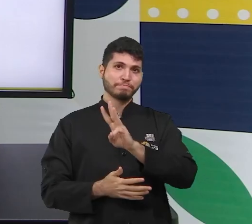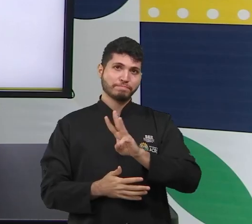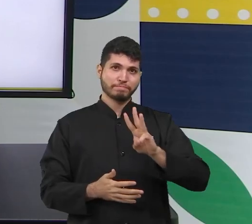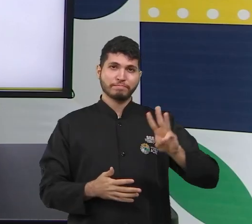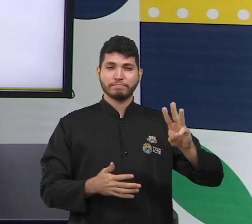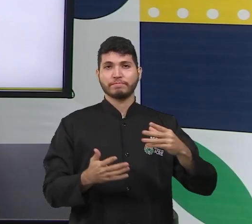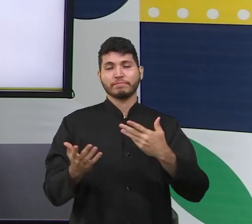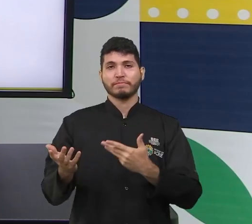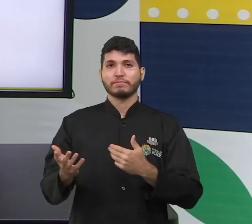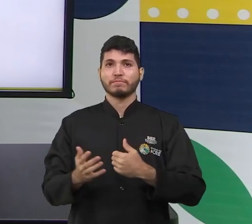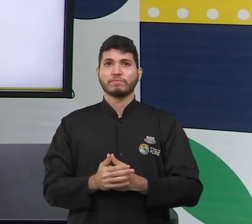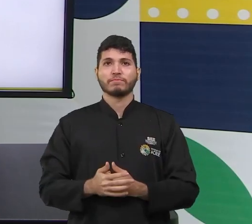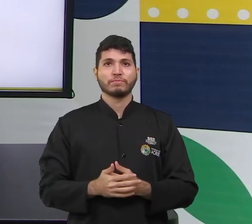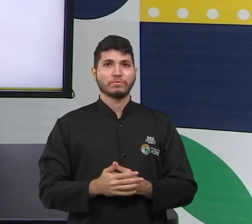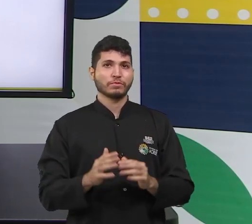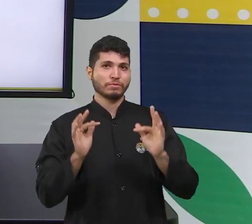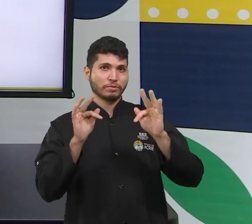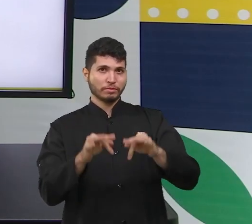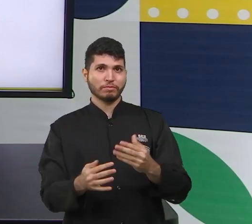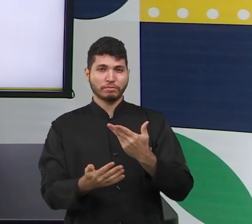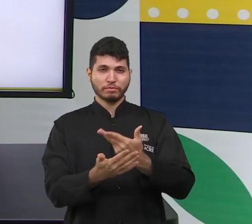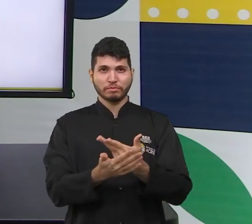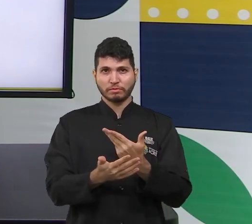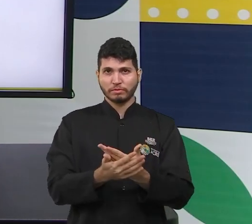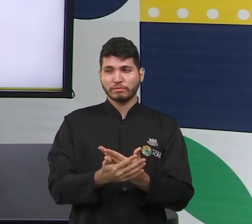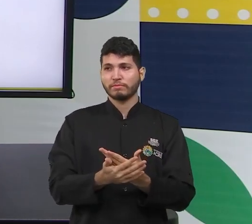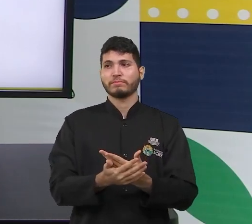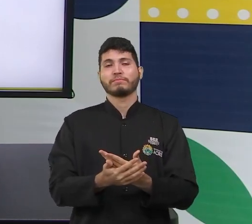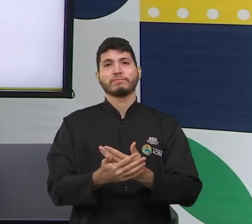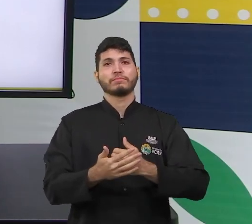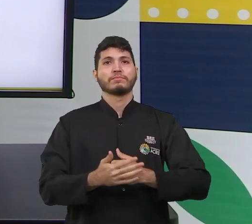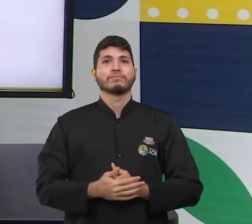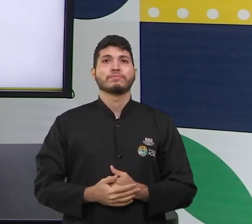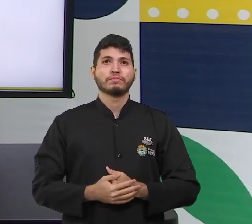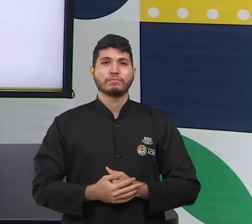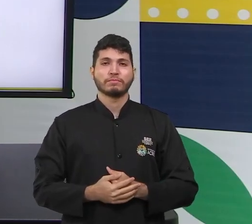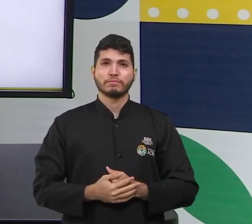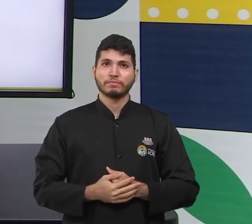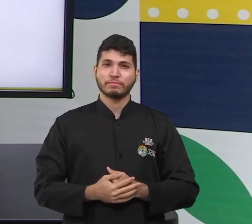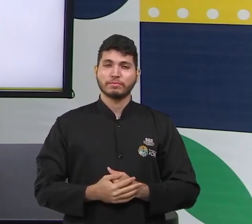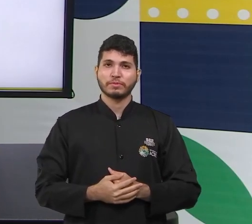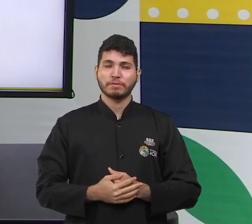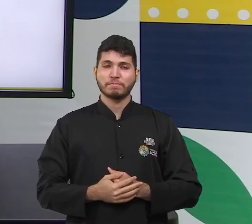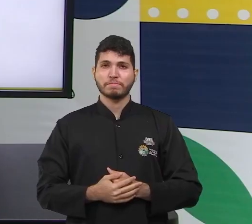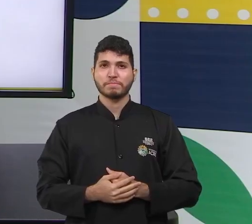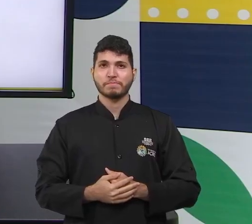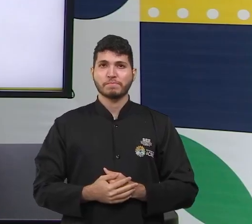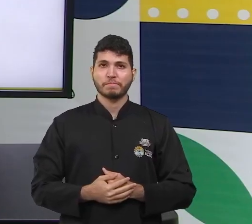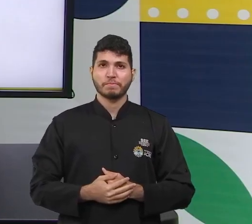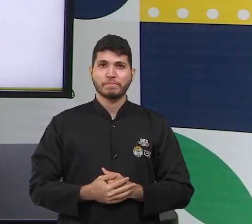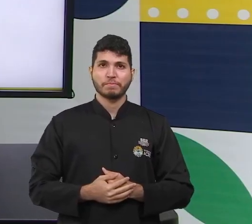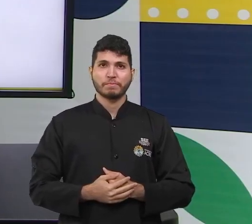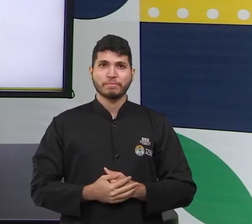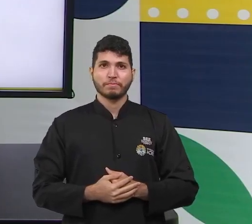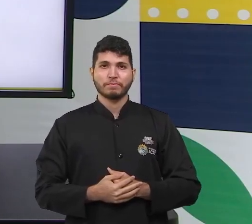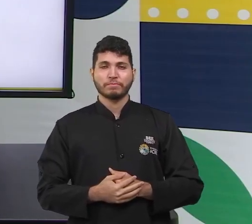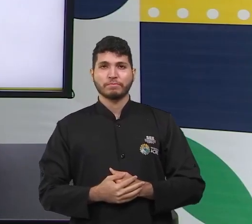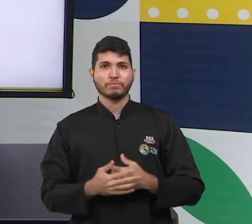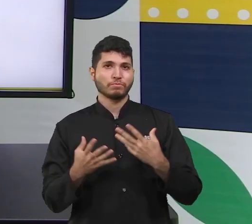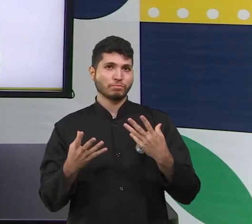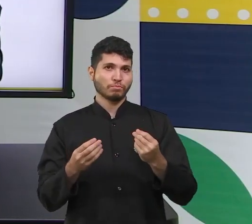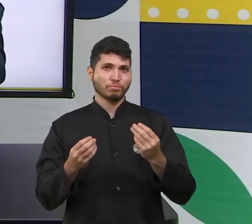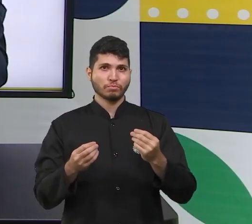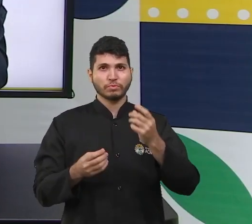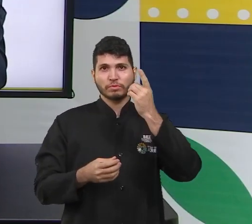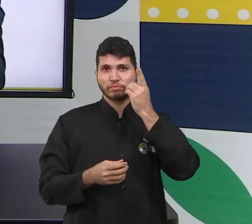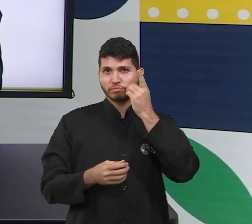Então é isso, gente. Essa foi a nossa aula. Eu gostaria de dizer o seguinte: nós temos muitas datas, né, que fazem uma reflexão